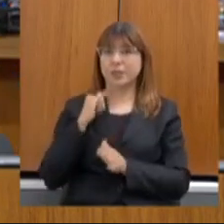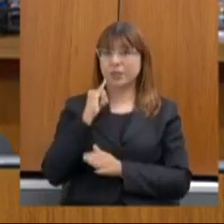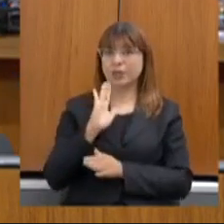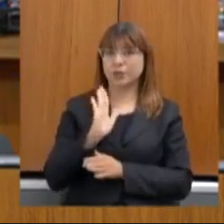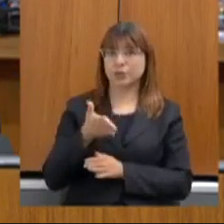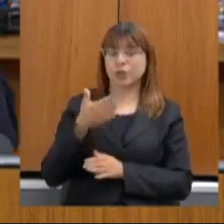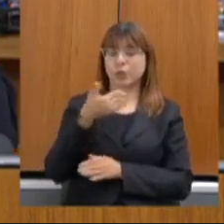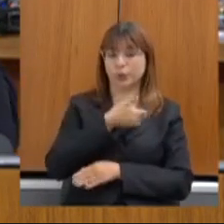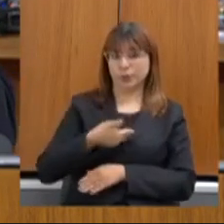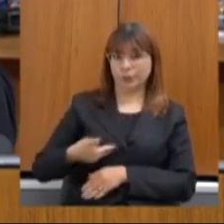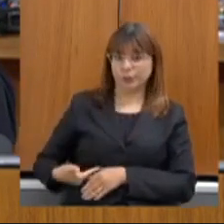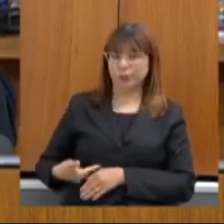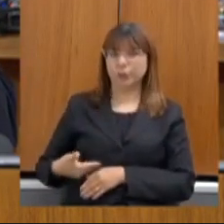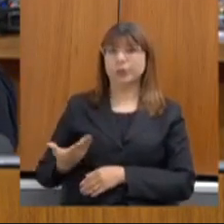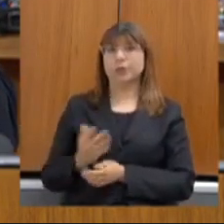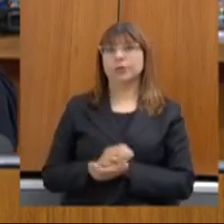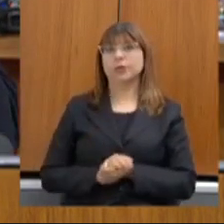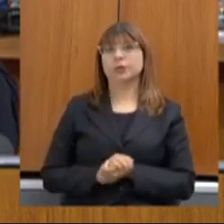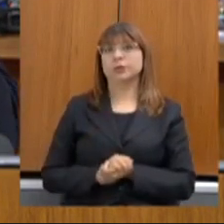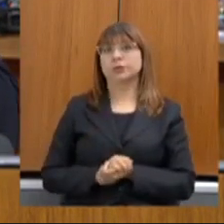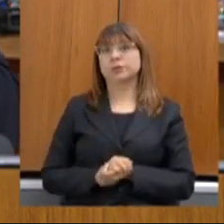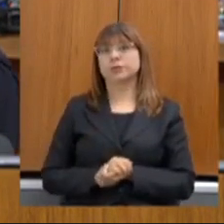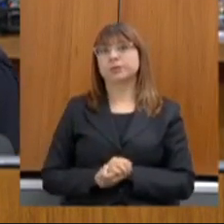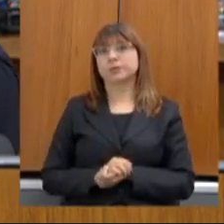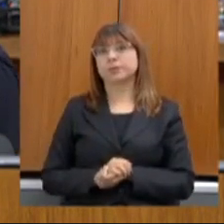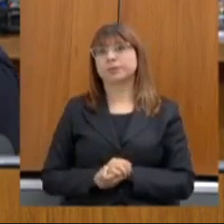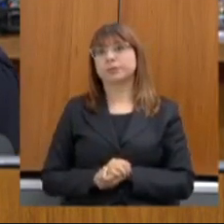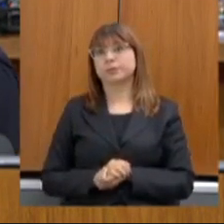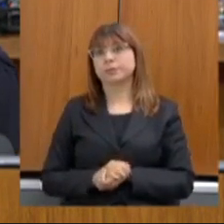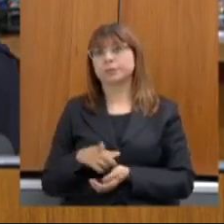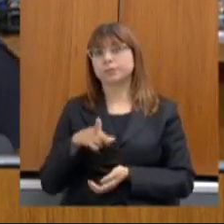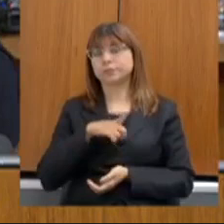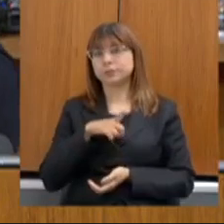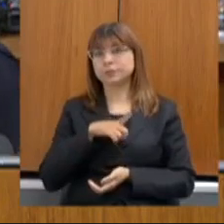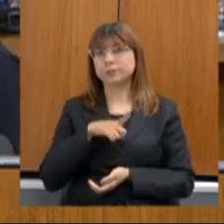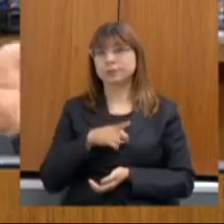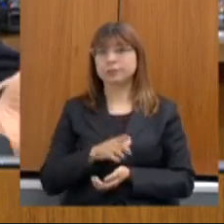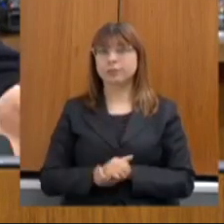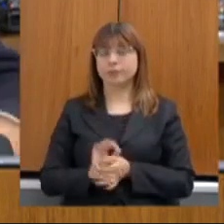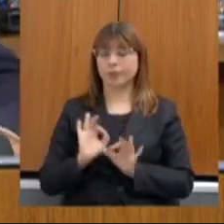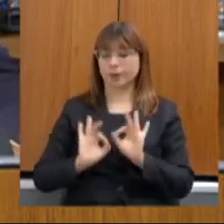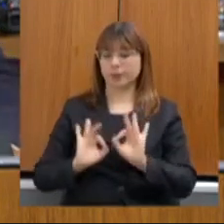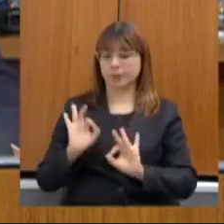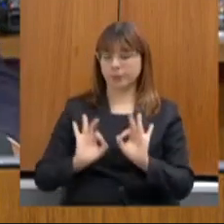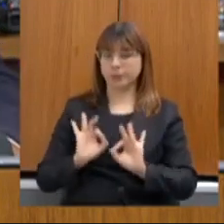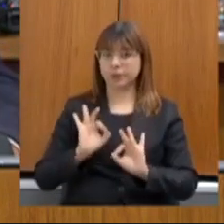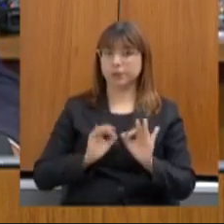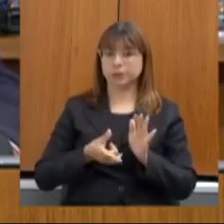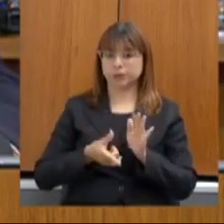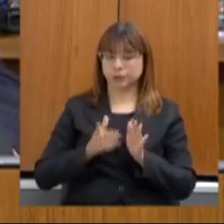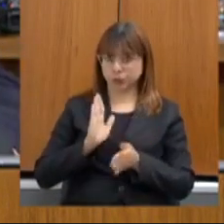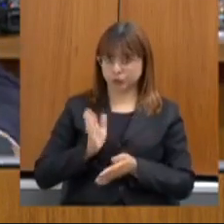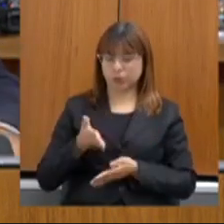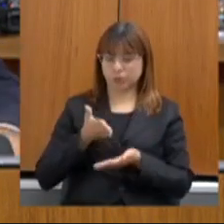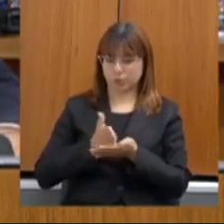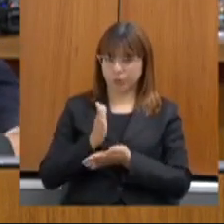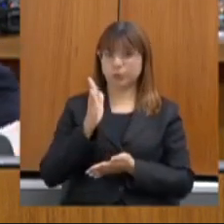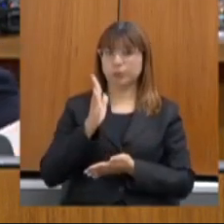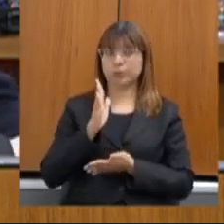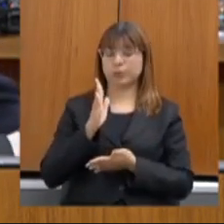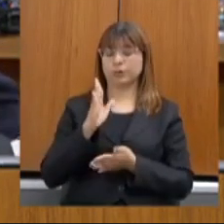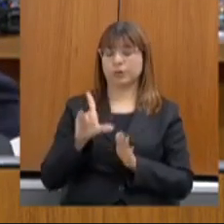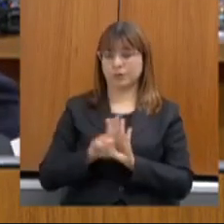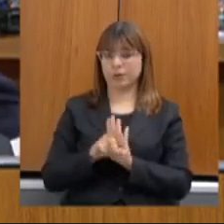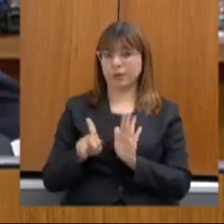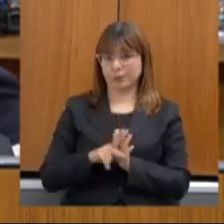governador por diversas vezes nós temos um plano aqui que vai aprovar na Assembleia não é uma